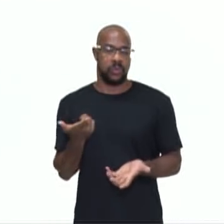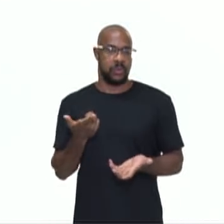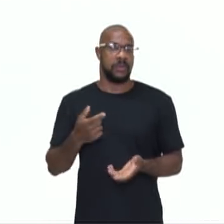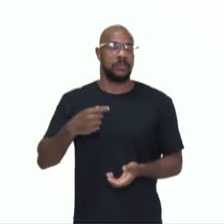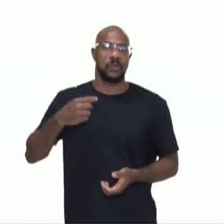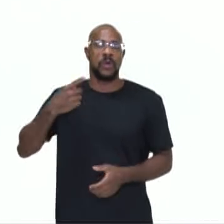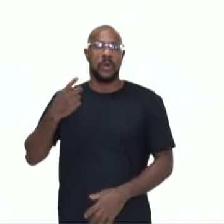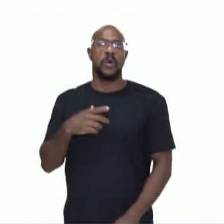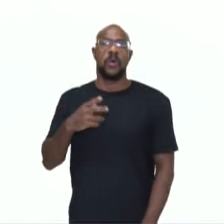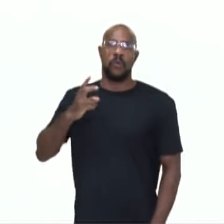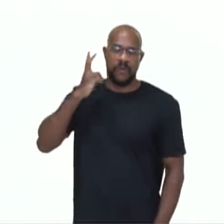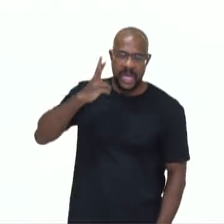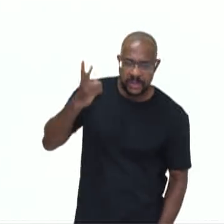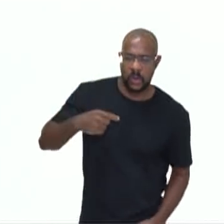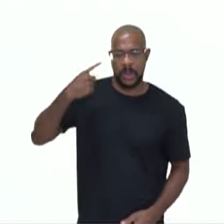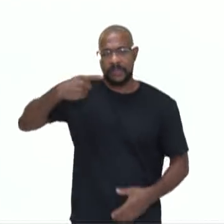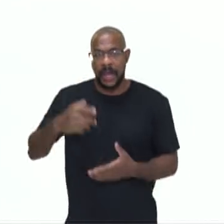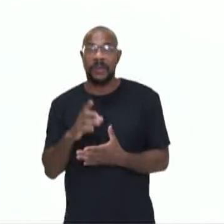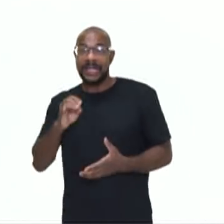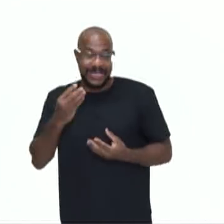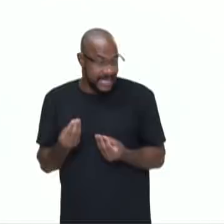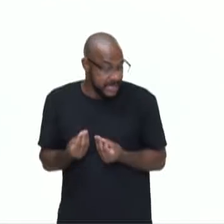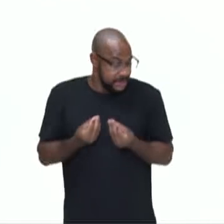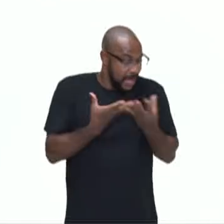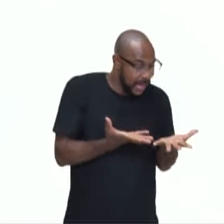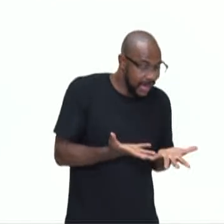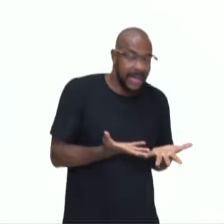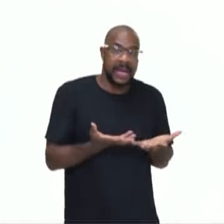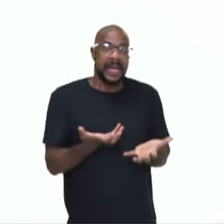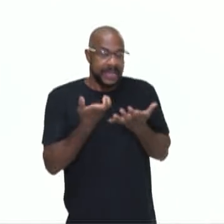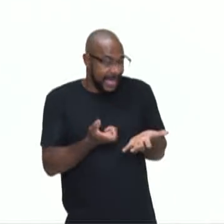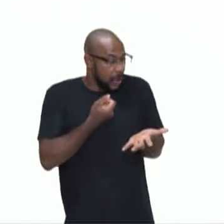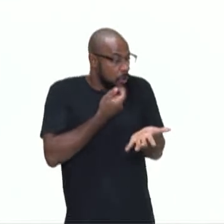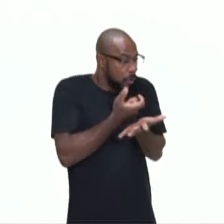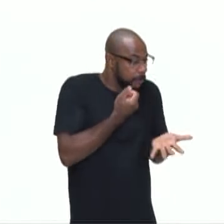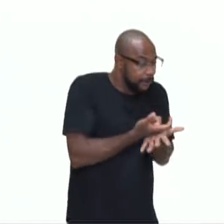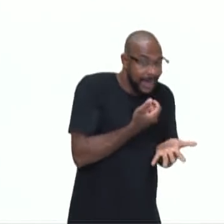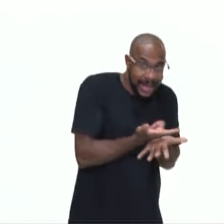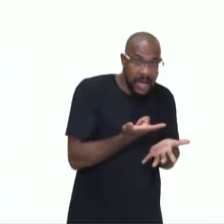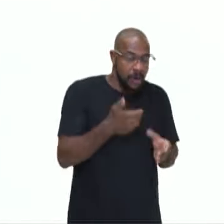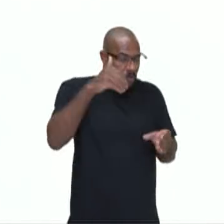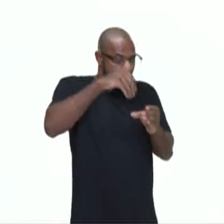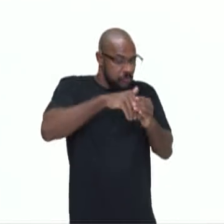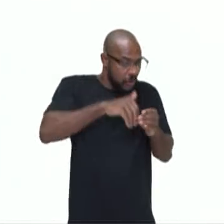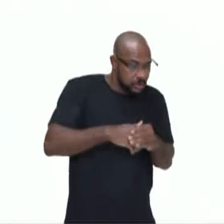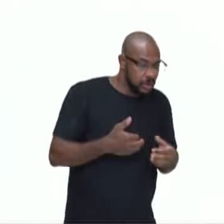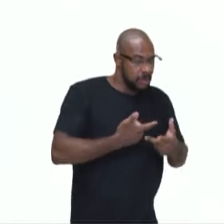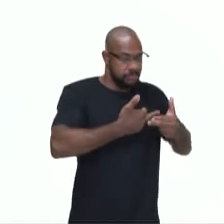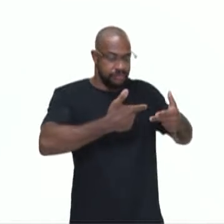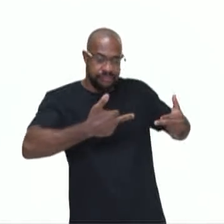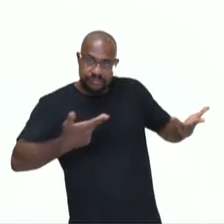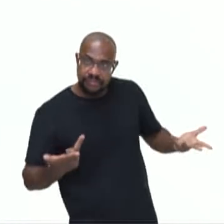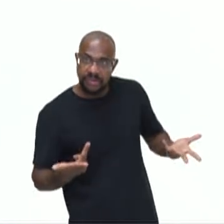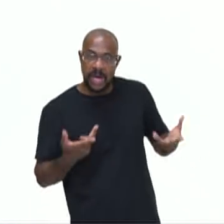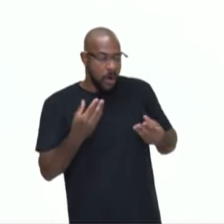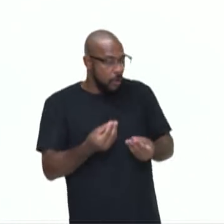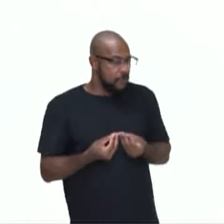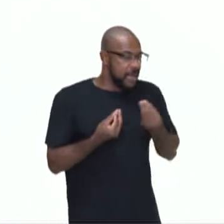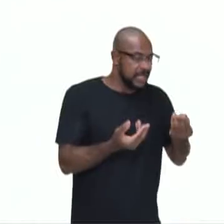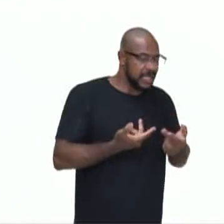oferecer, prometer ou entregar ao eleitor com o fim de obter-lhe o voto, bem ou vantagem pessoal